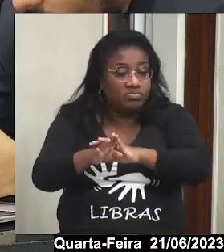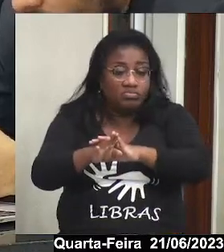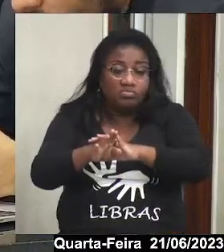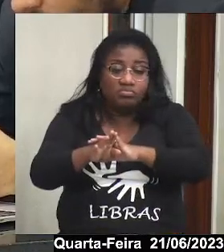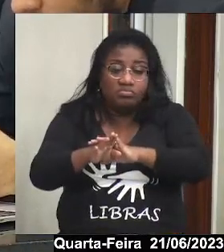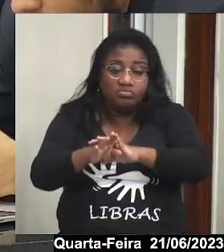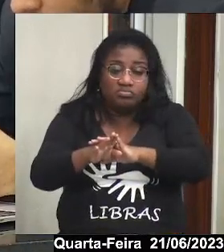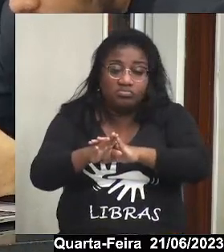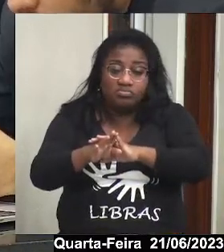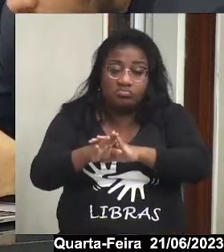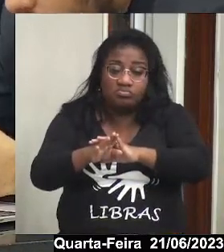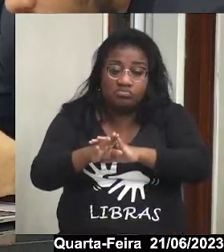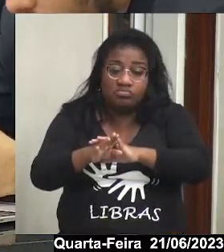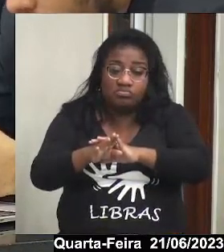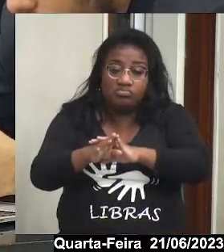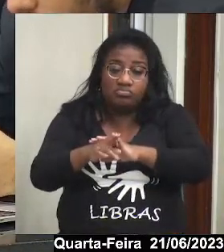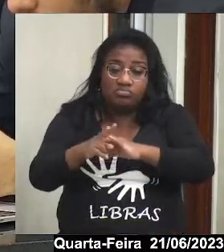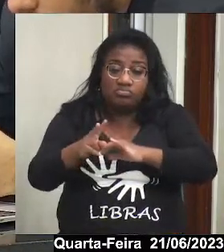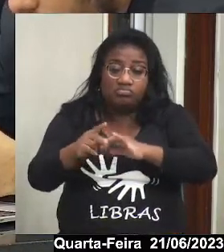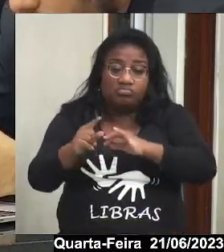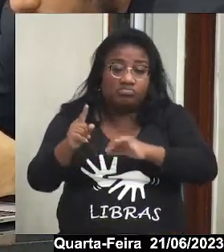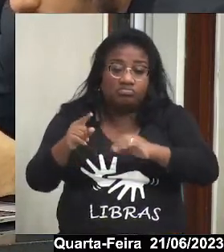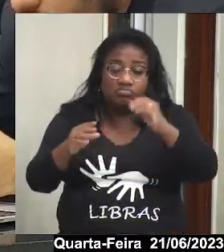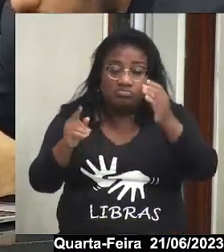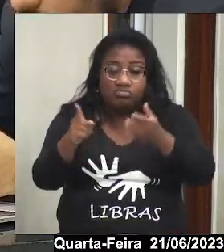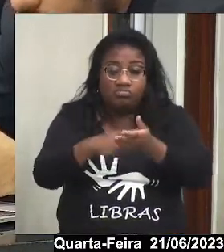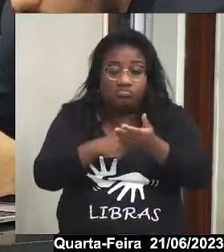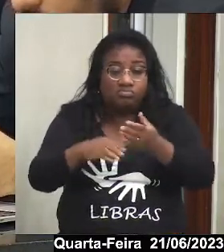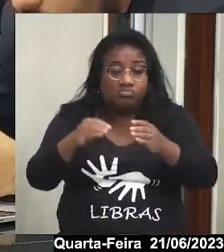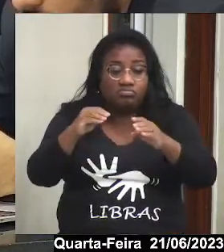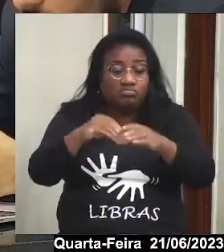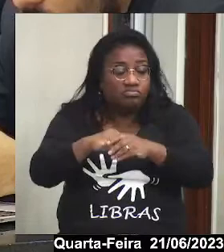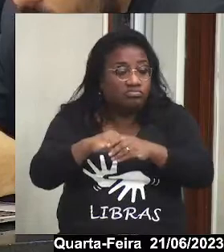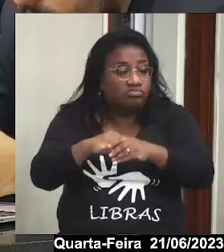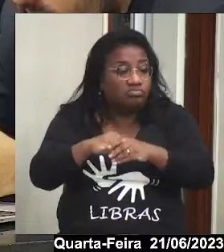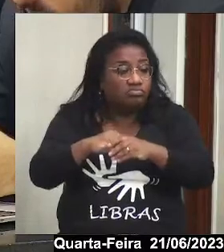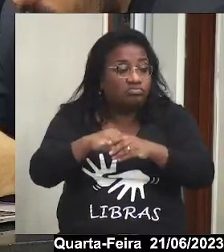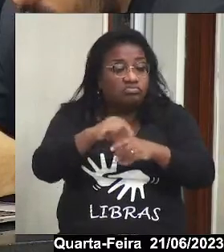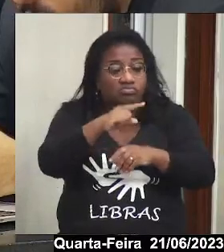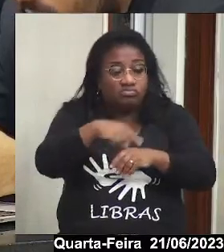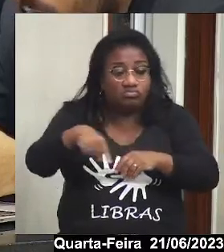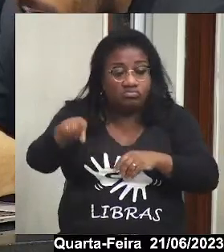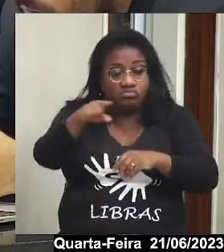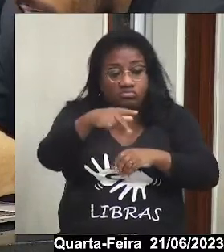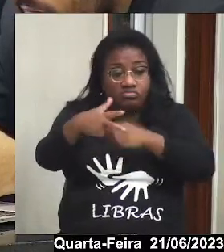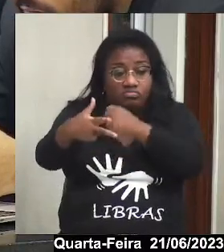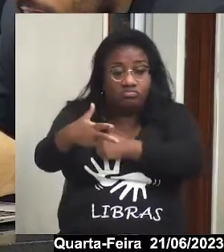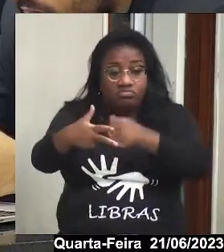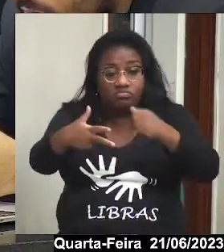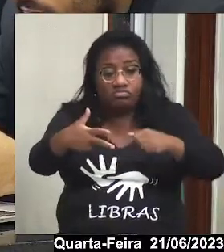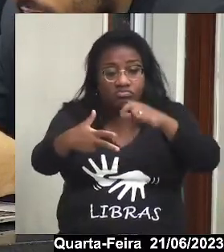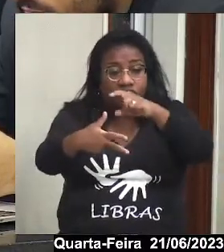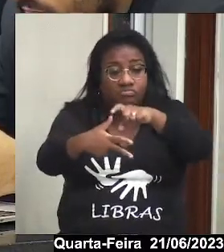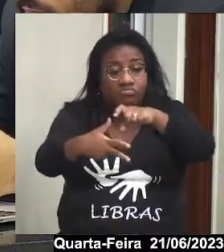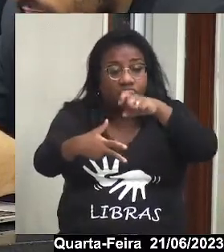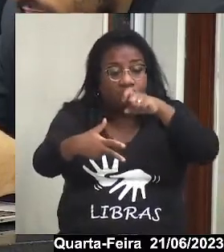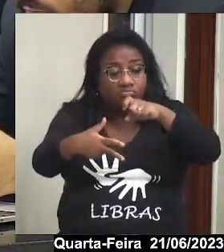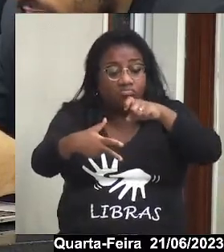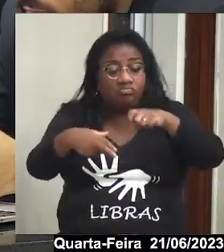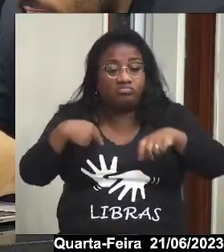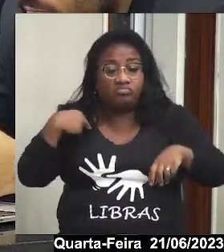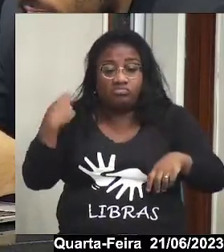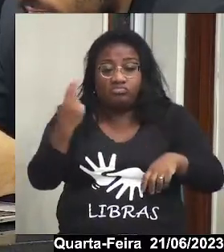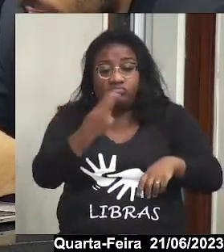toda a feira, expositores, donos de bares, a gente não vai votar. Mas esse projeto tem que vir do Poder Executivo. A